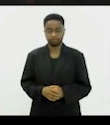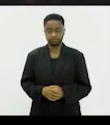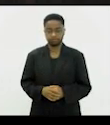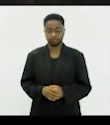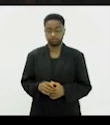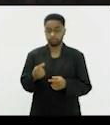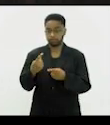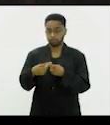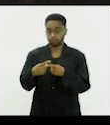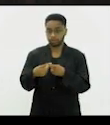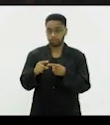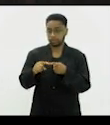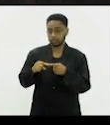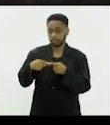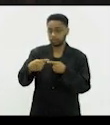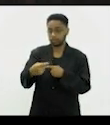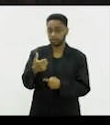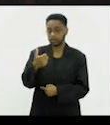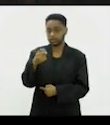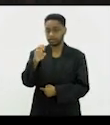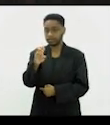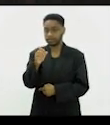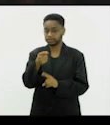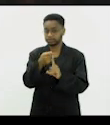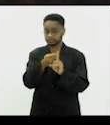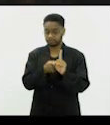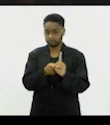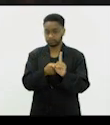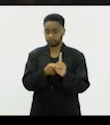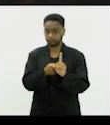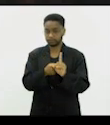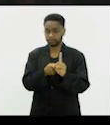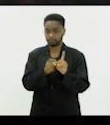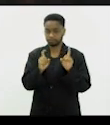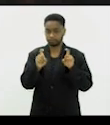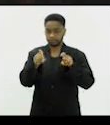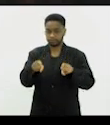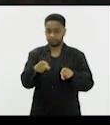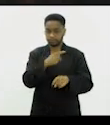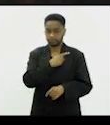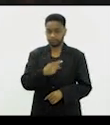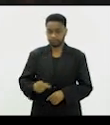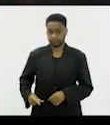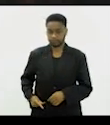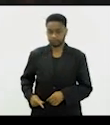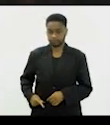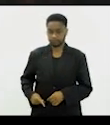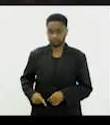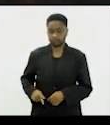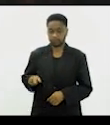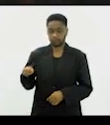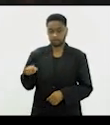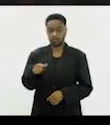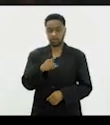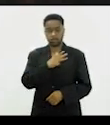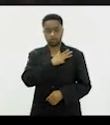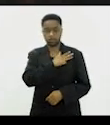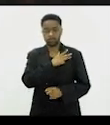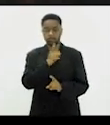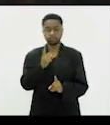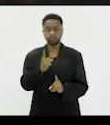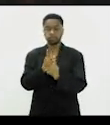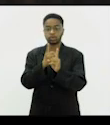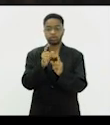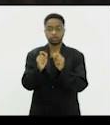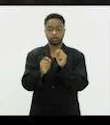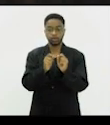Depois de 15 meses inteiros na presidência da República, ele descobre que o governo